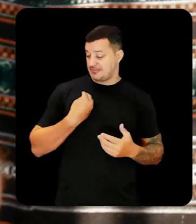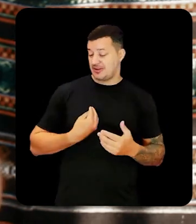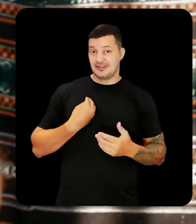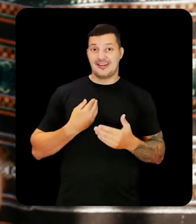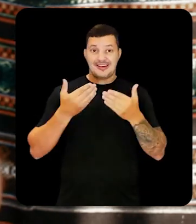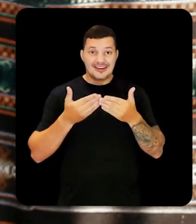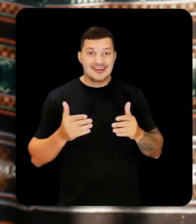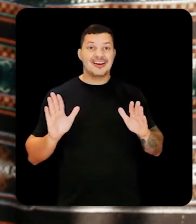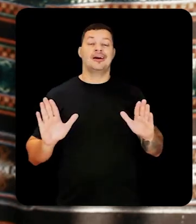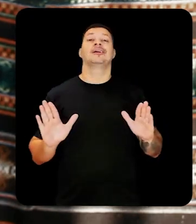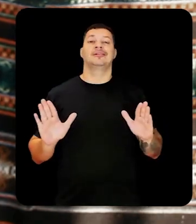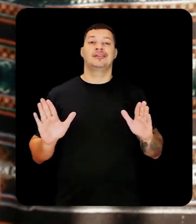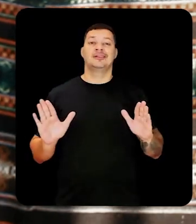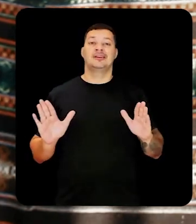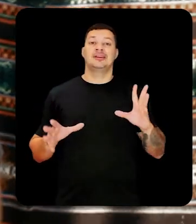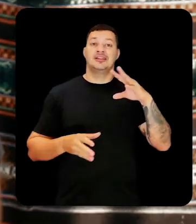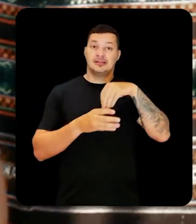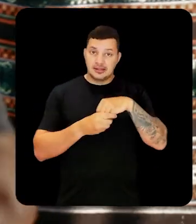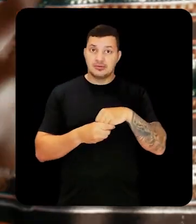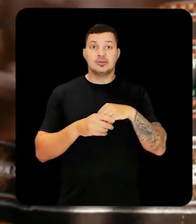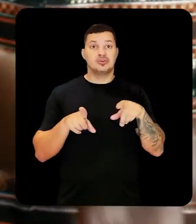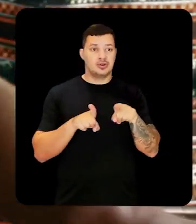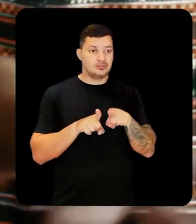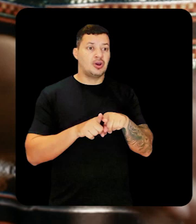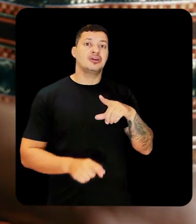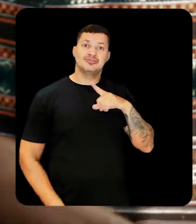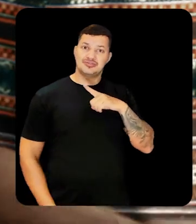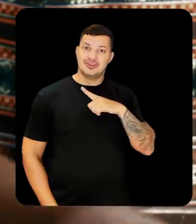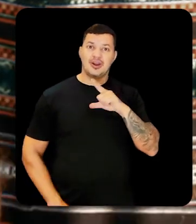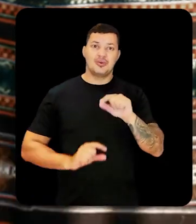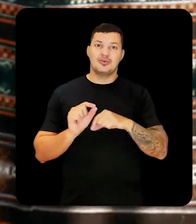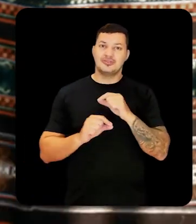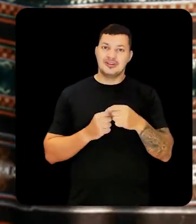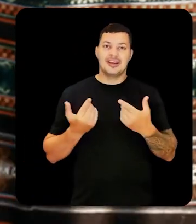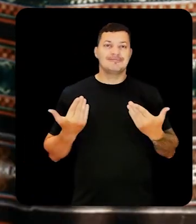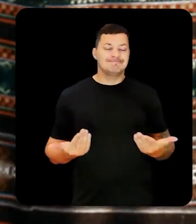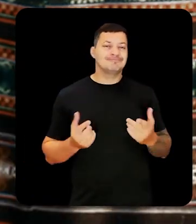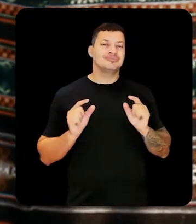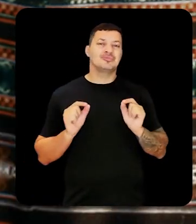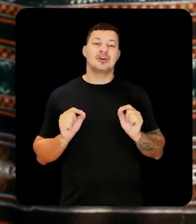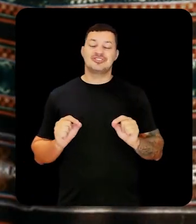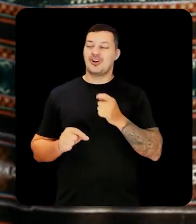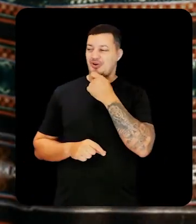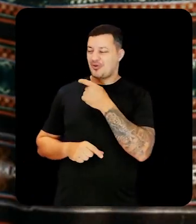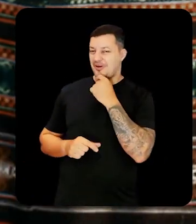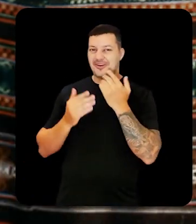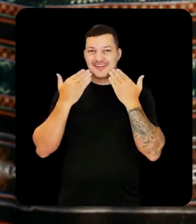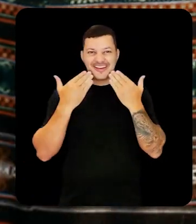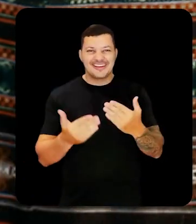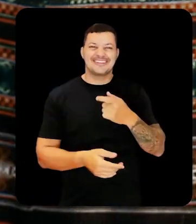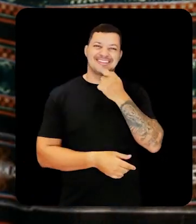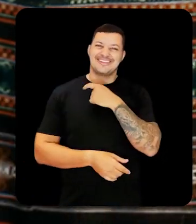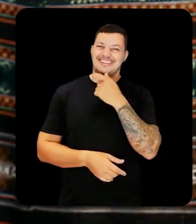participar da inauguração, teria uma peça de fora. Dentro do nosso repertório, nós tínhamos um repertório, havia um espetáculo de uma quadrilha, que era uma